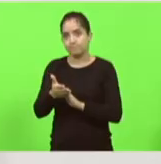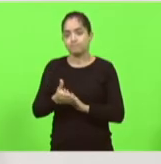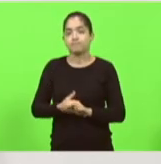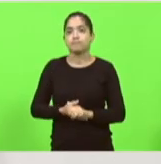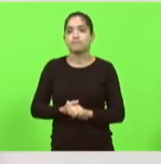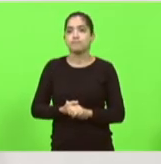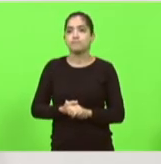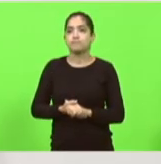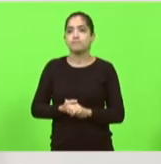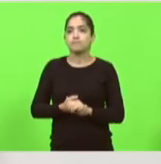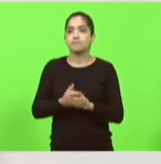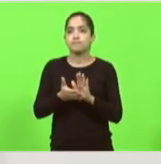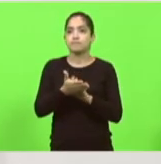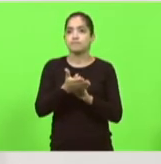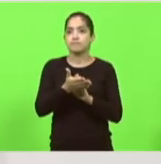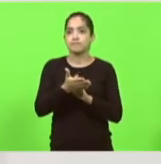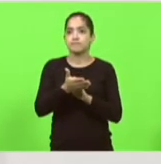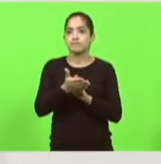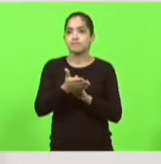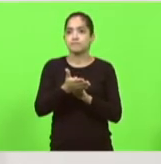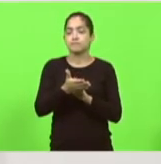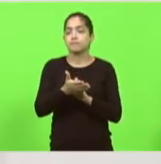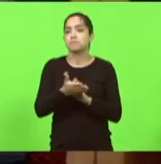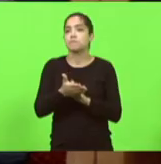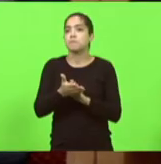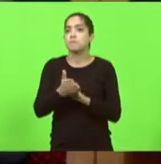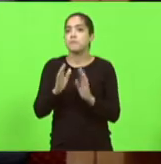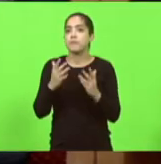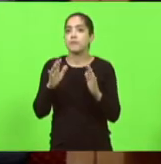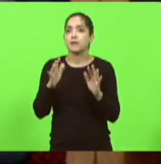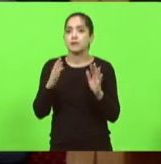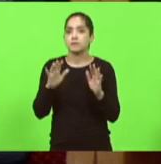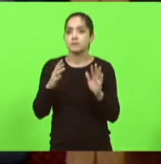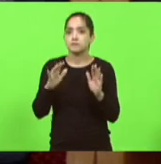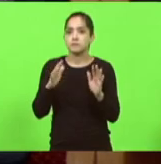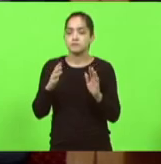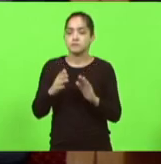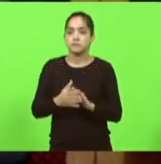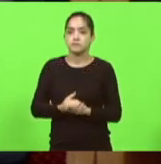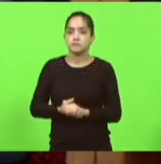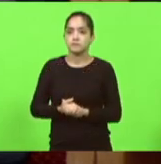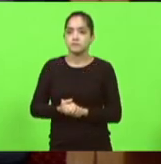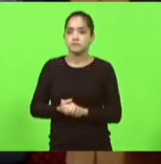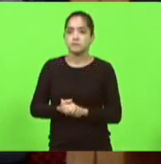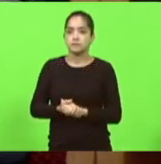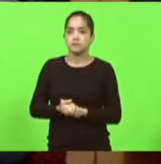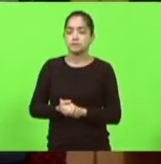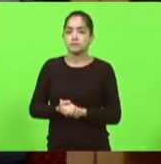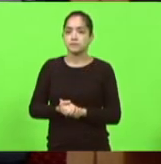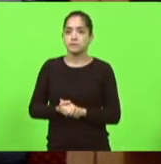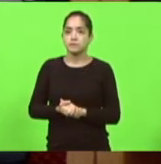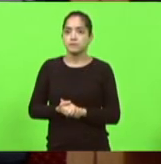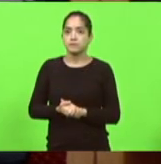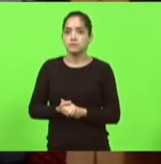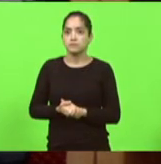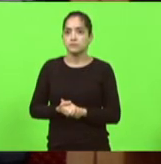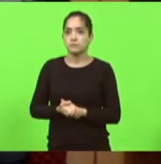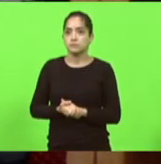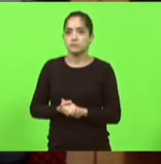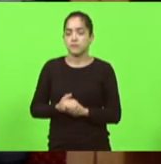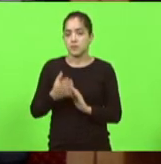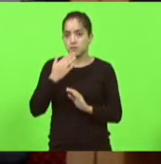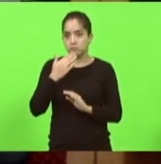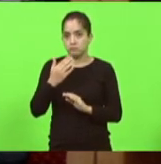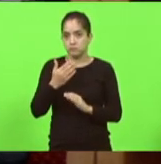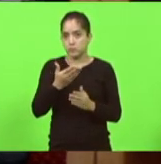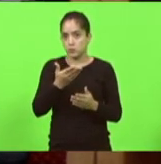Bom. Eu peço se tem mais algum deputado que